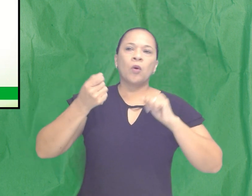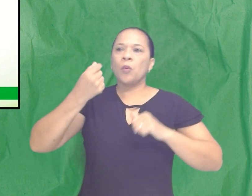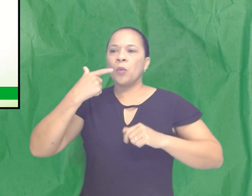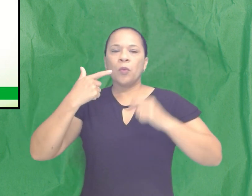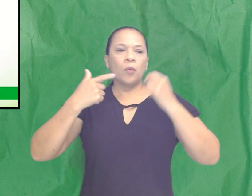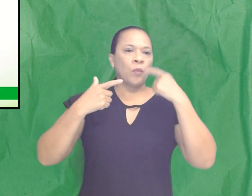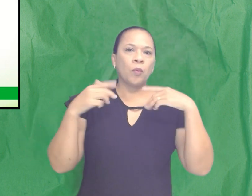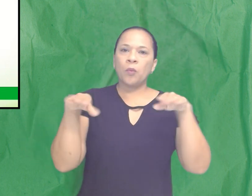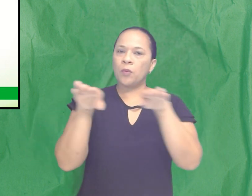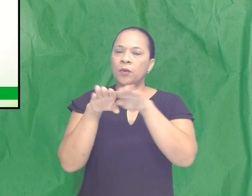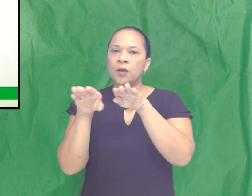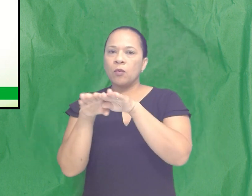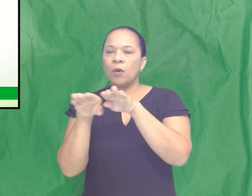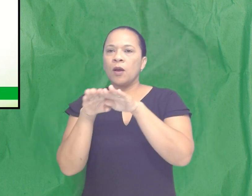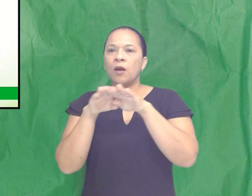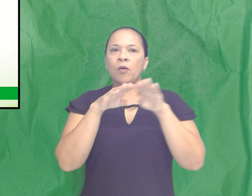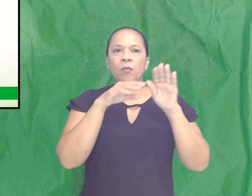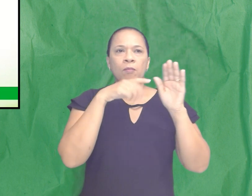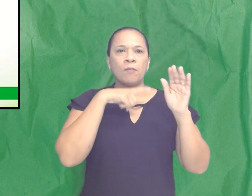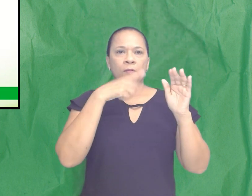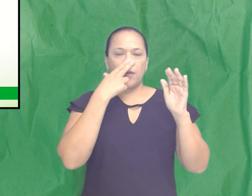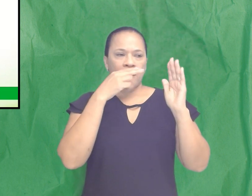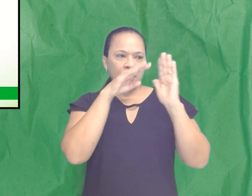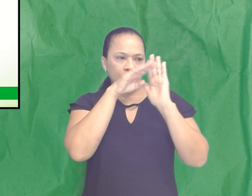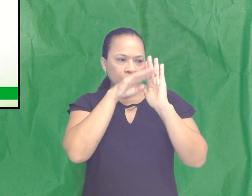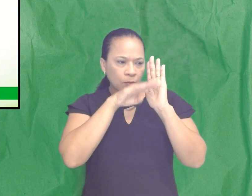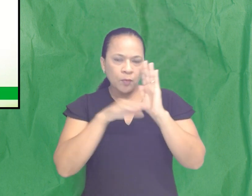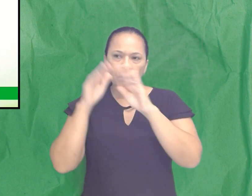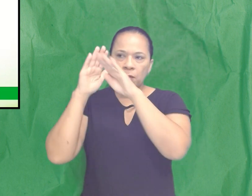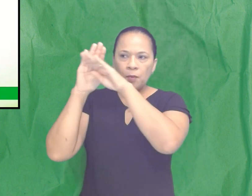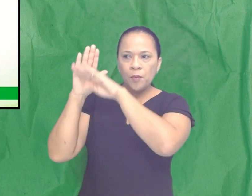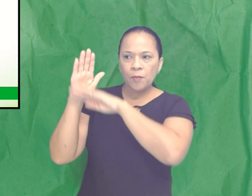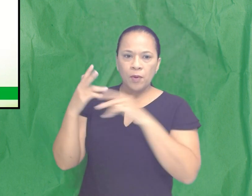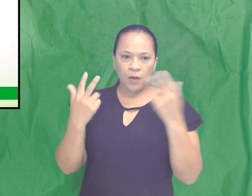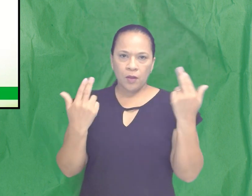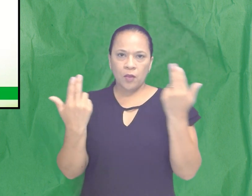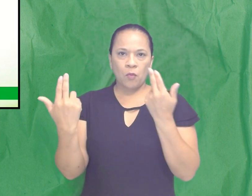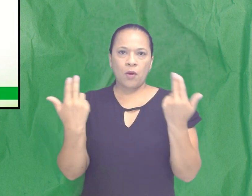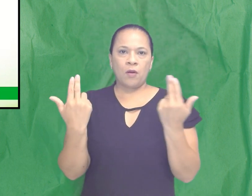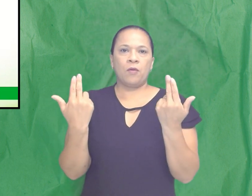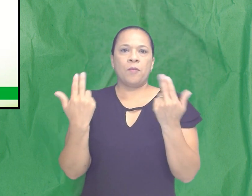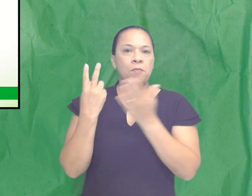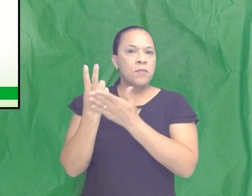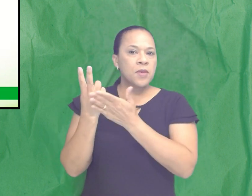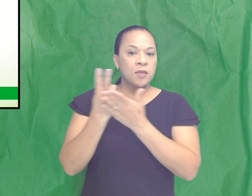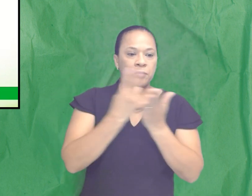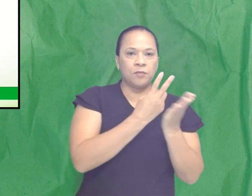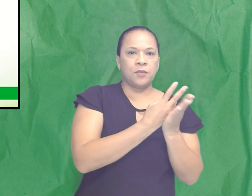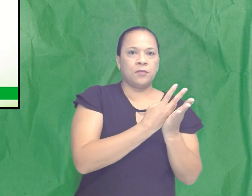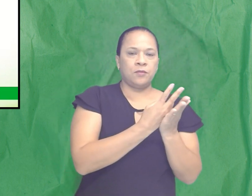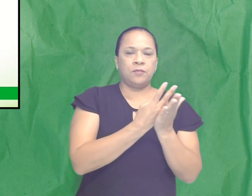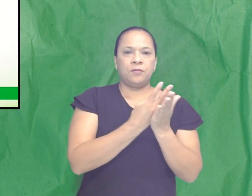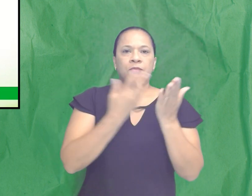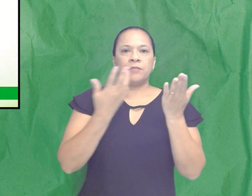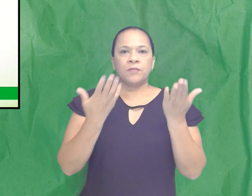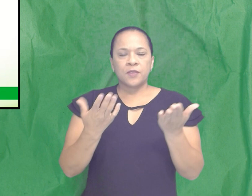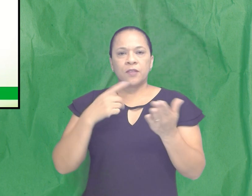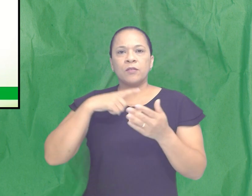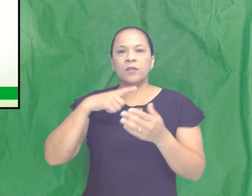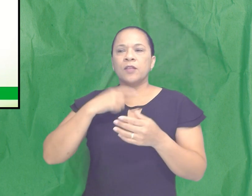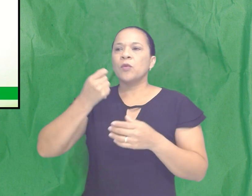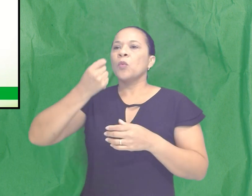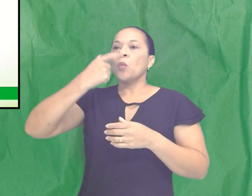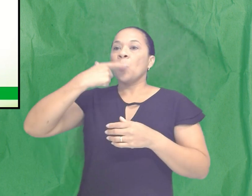dose, na mesma forma farmacêutica, pela mesma via de administração, e os seus efeitos